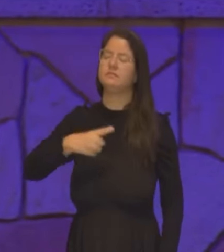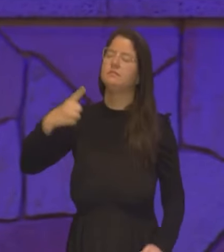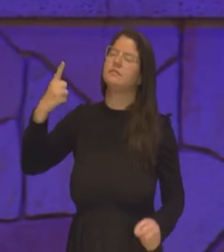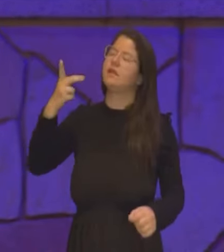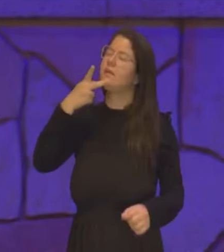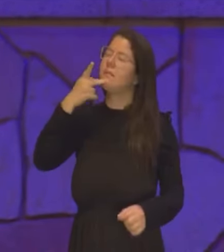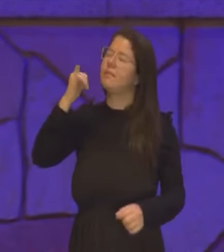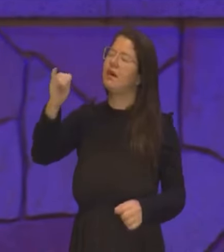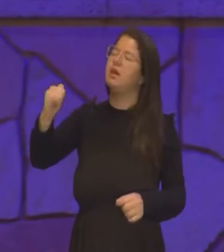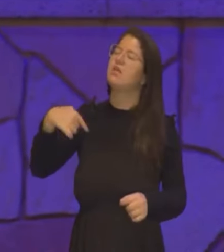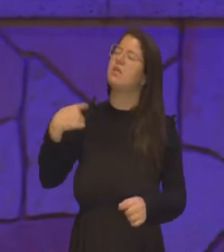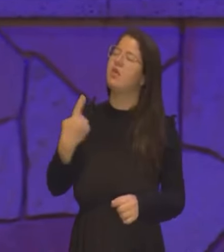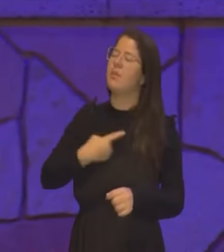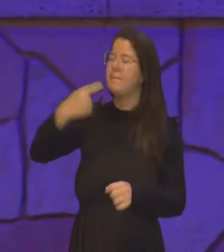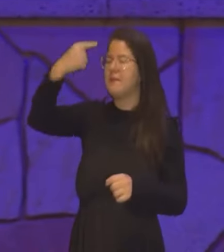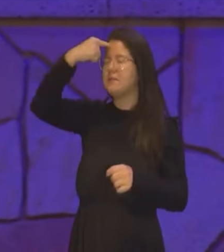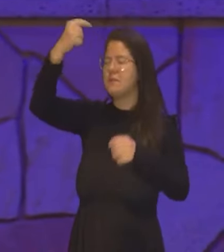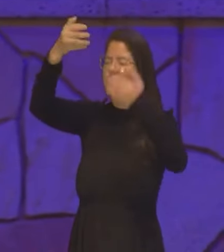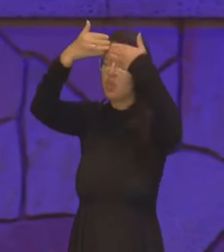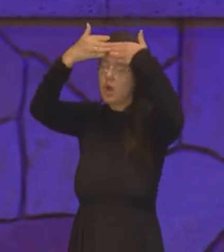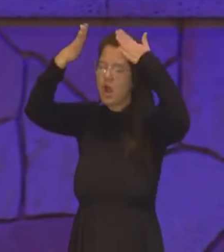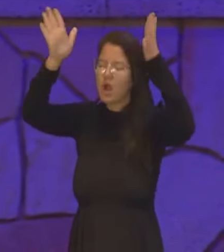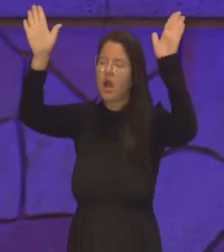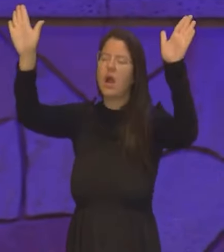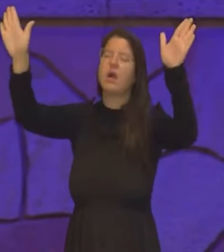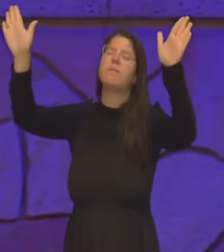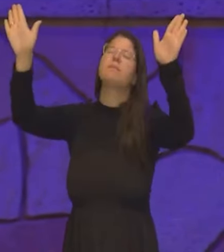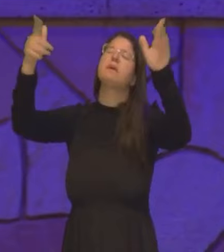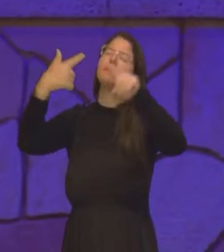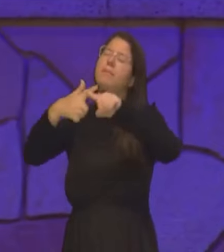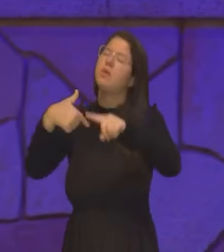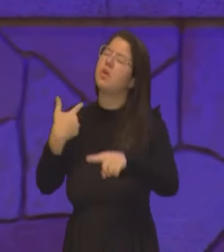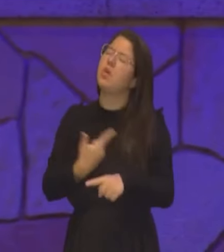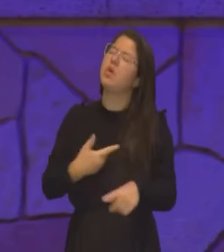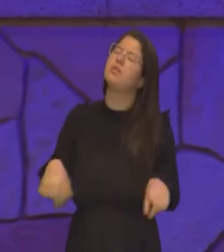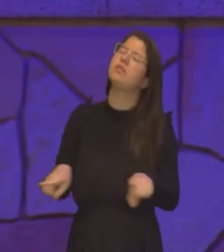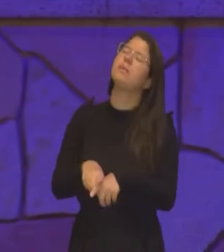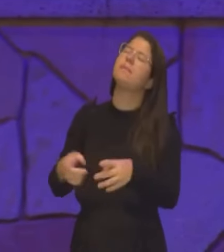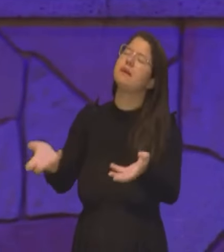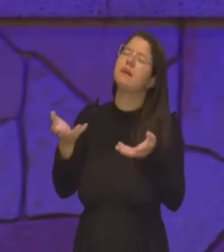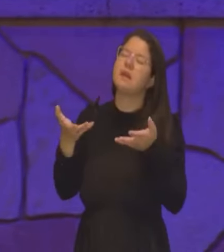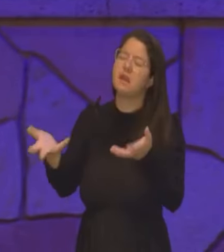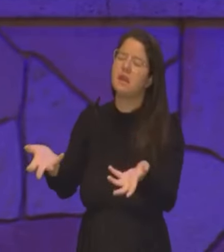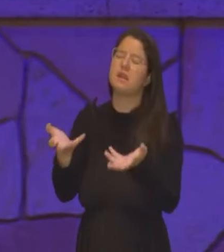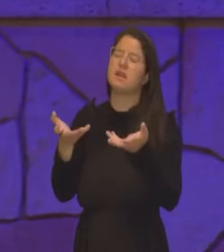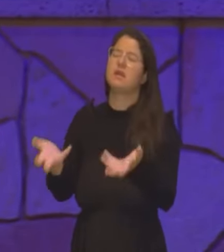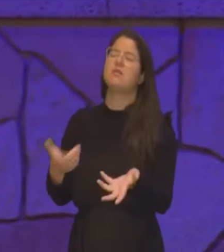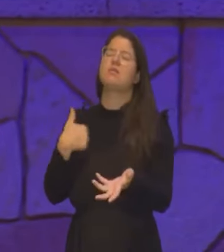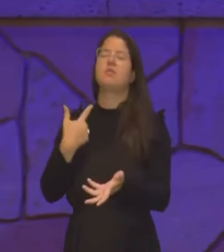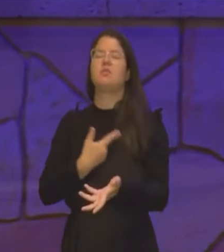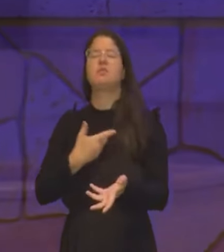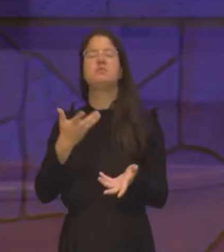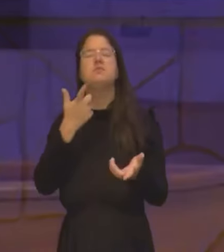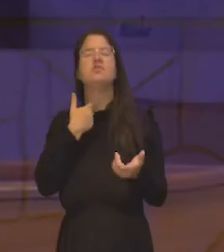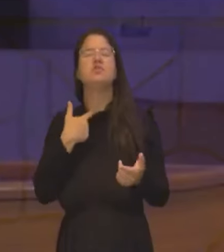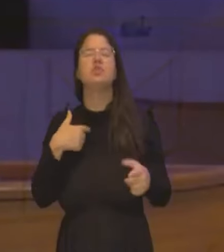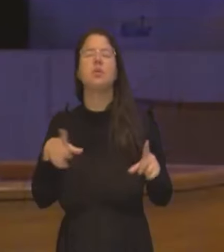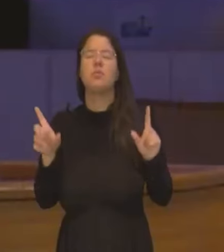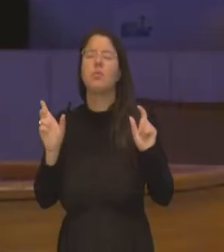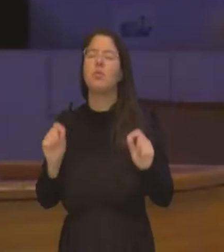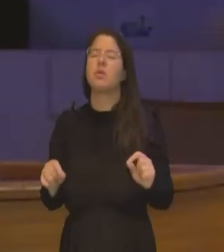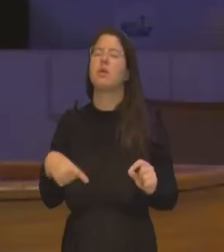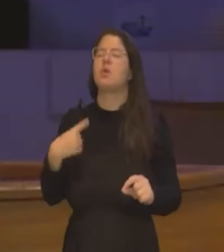ilumine, Senhor, os nossos pensamentos, porque nós também desejamos e queremos que